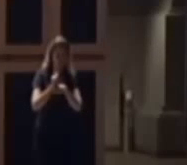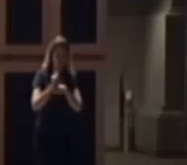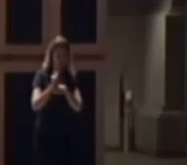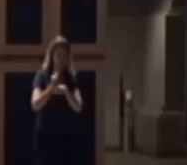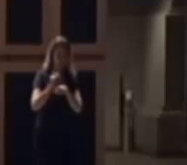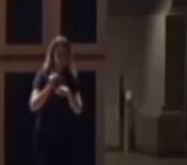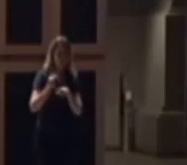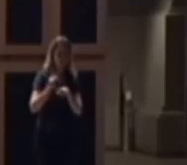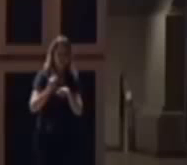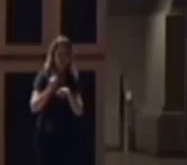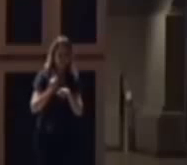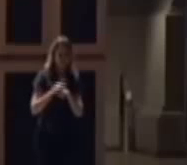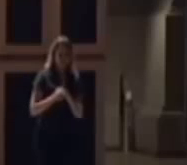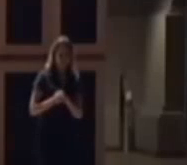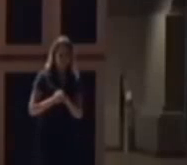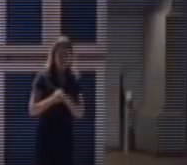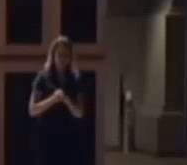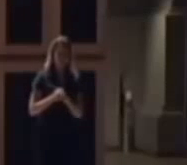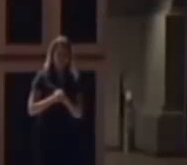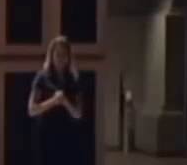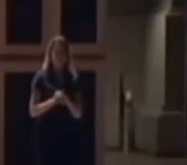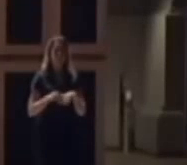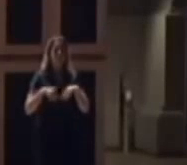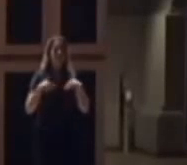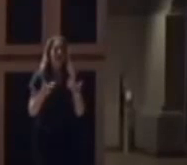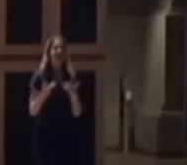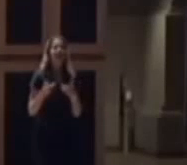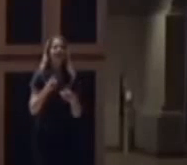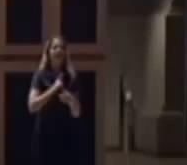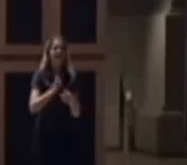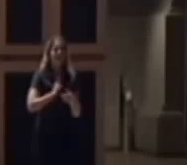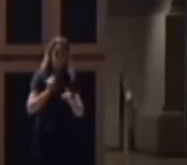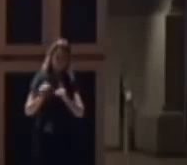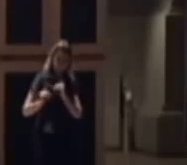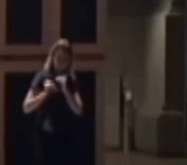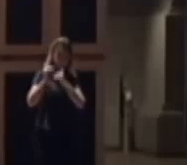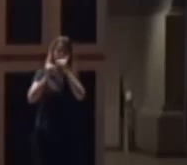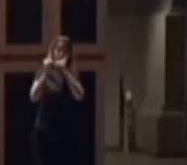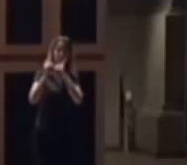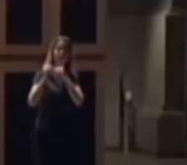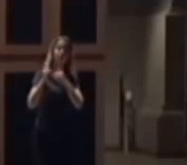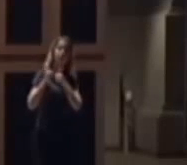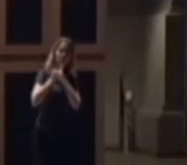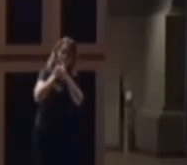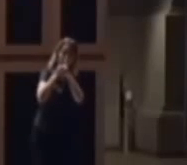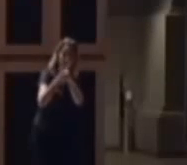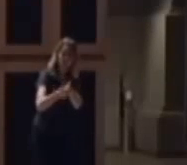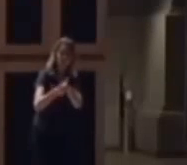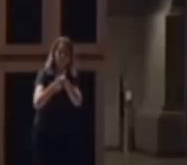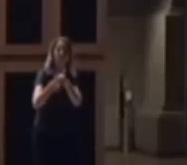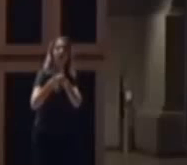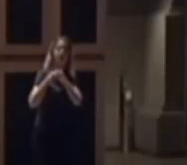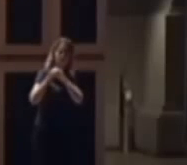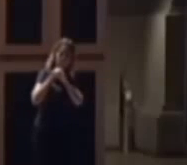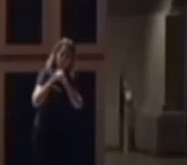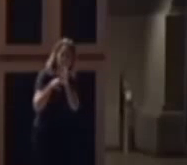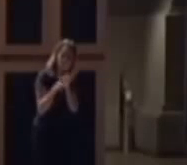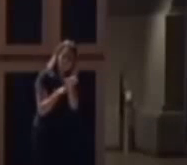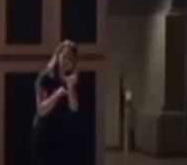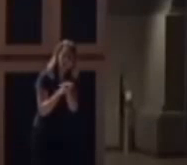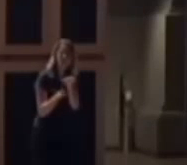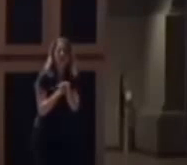com todas as áreas setoriais para o processo de acompanhamento, para o processo de orientação sobre a